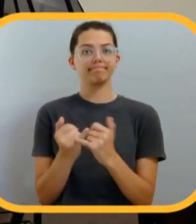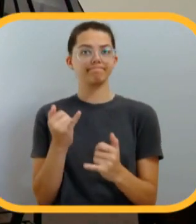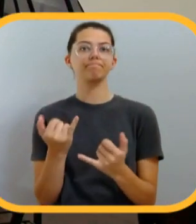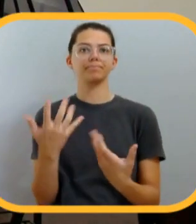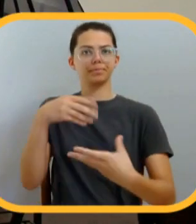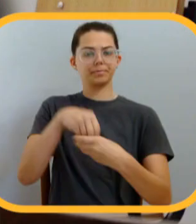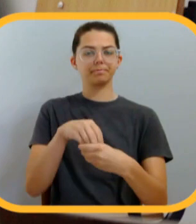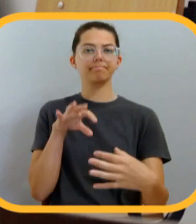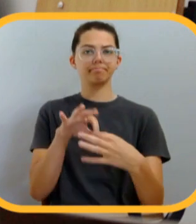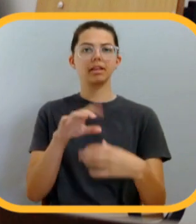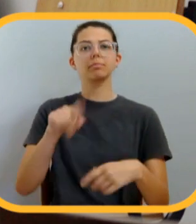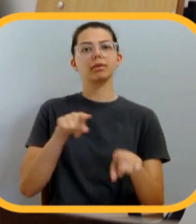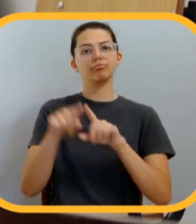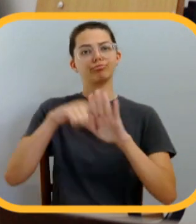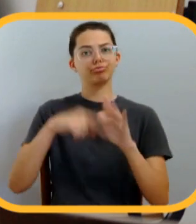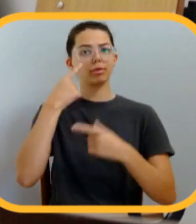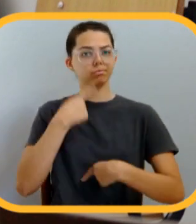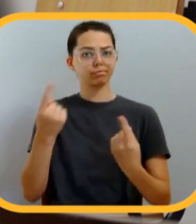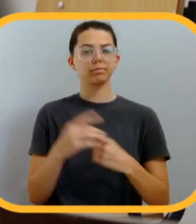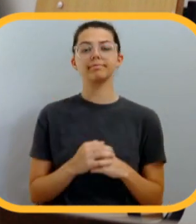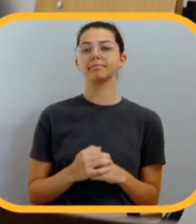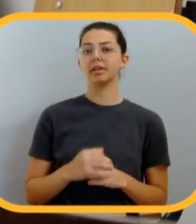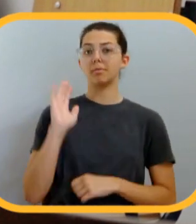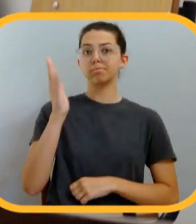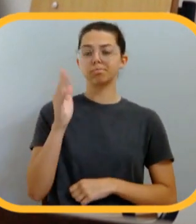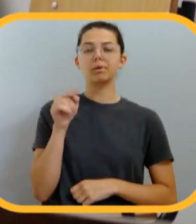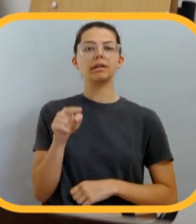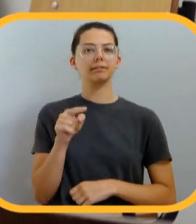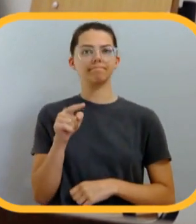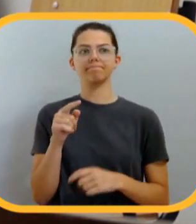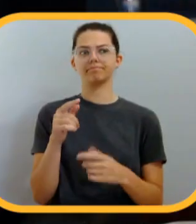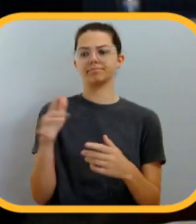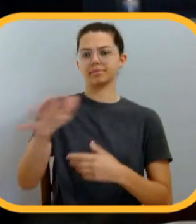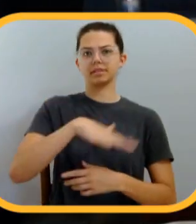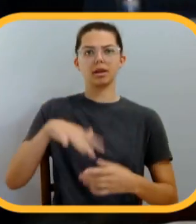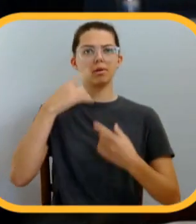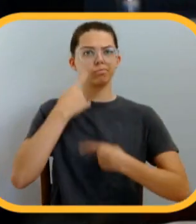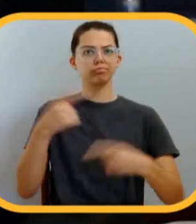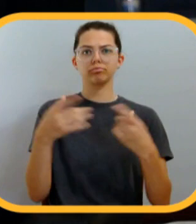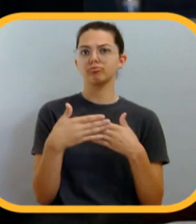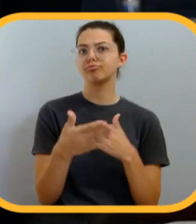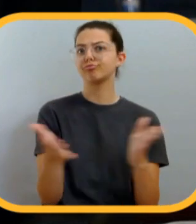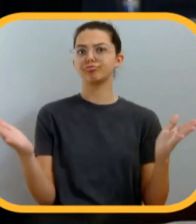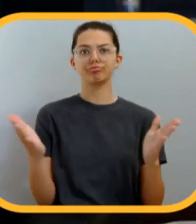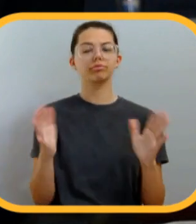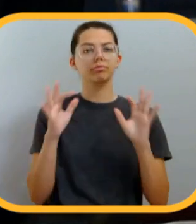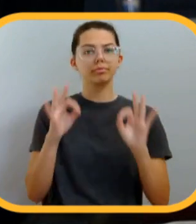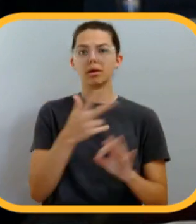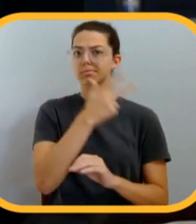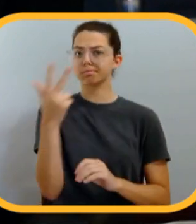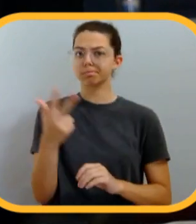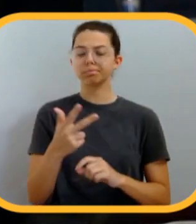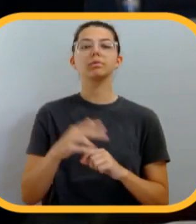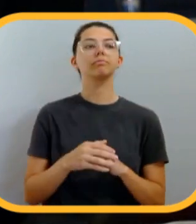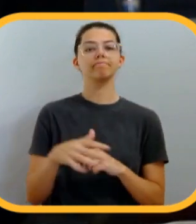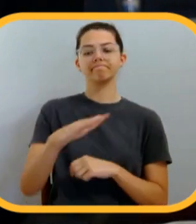digital e políticas públicas. Um congresso como este pretende ser um espaço aberto, público, na plena ascensão da palavra,